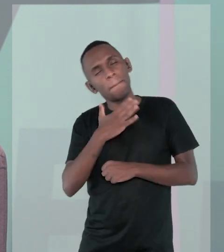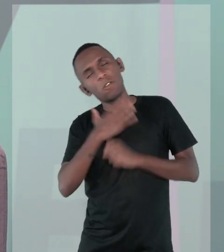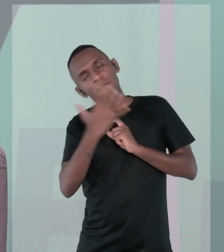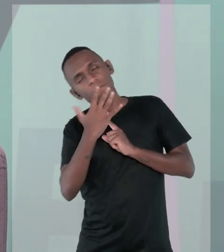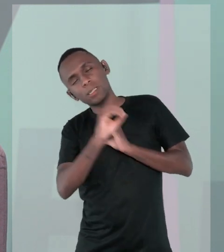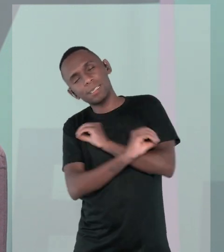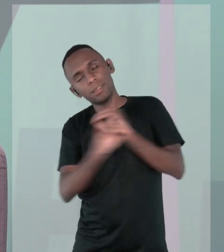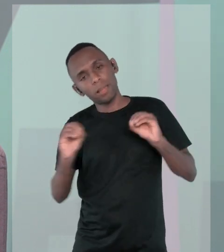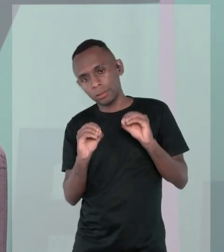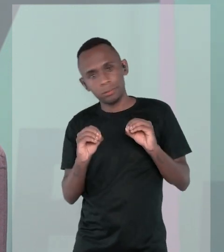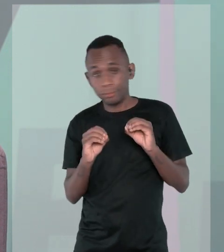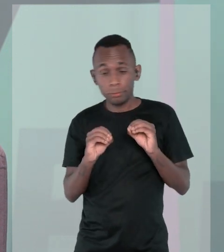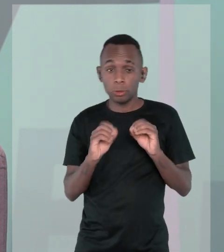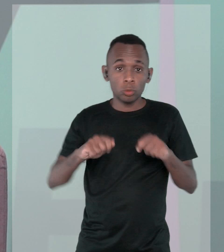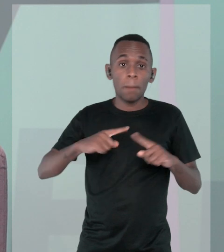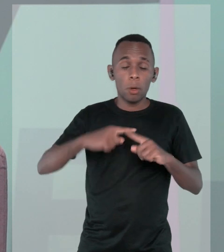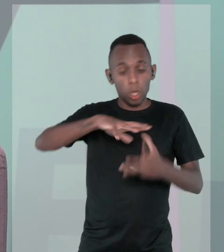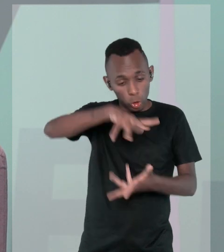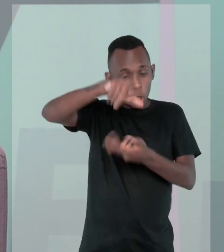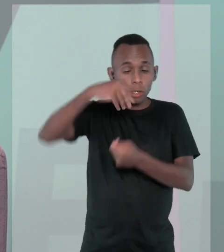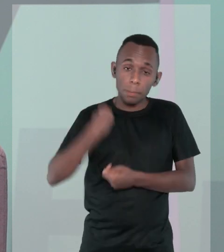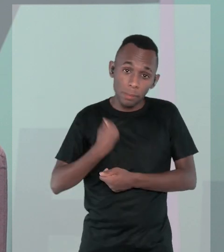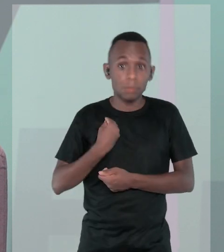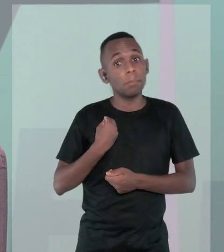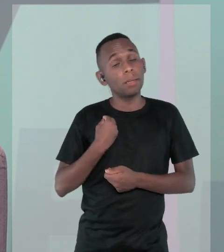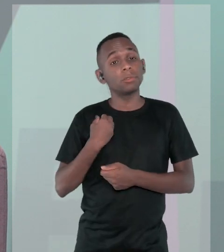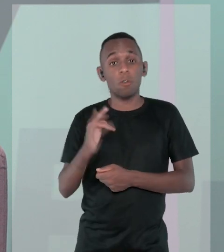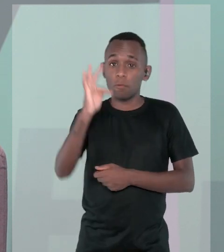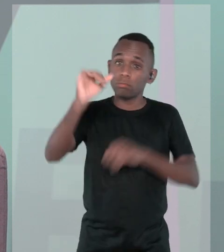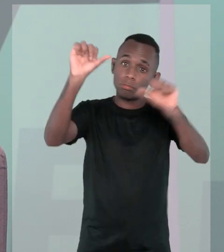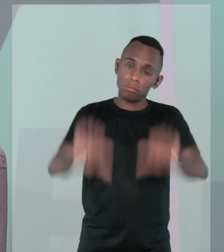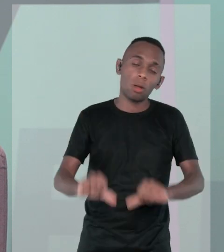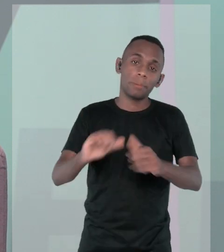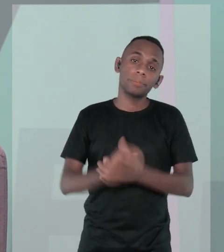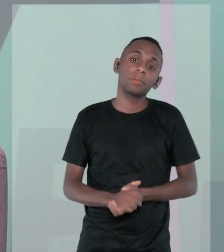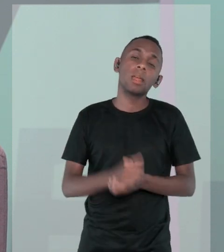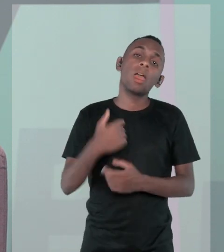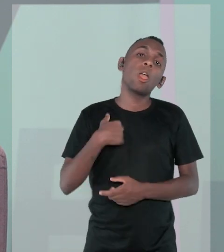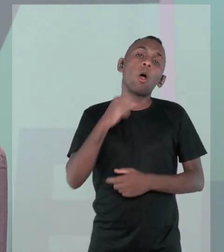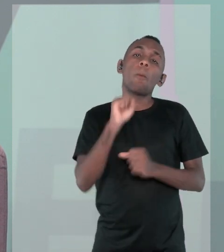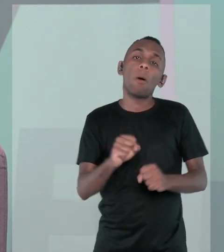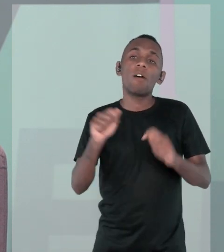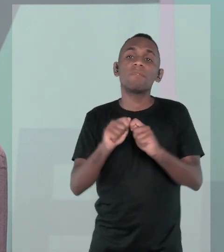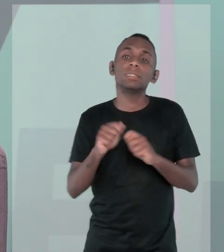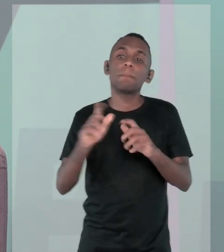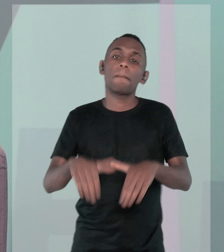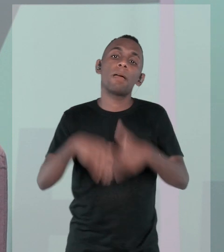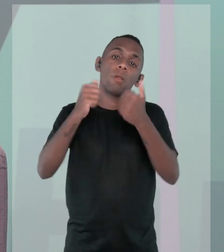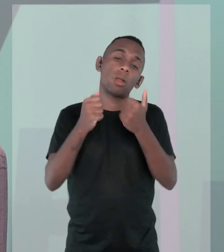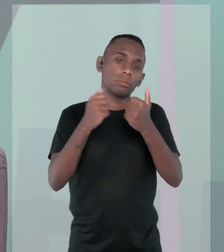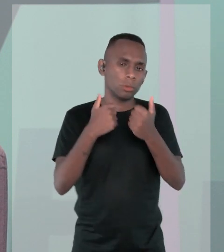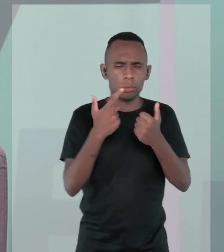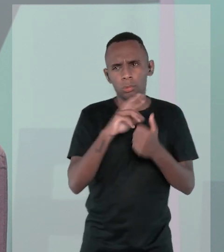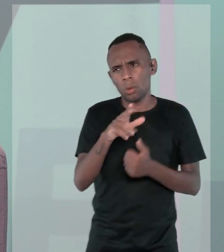comigo. A gente está nele. E a tendência é piorar. O que eu posso fazer para melhorar um tiquinho? E